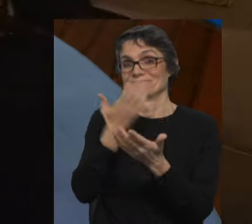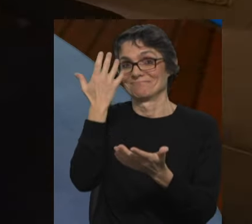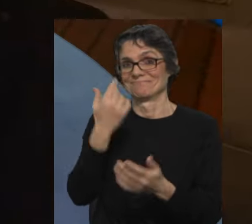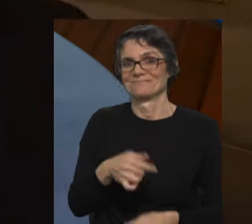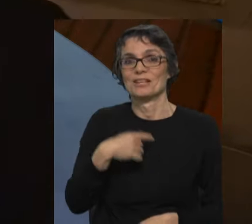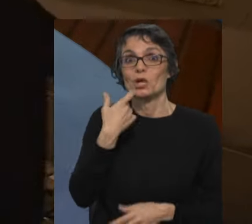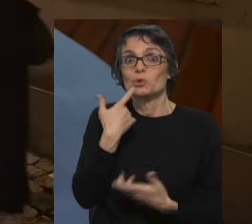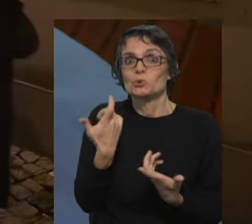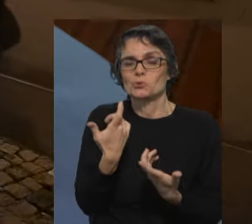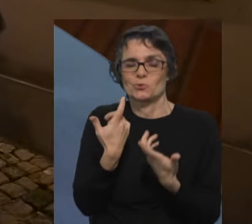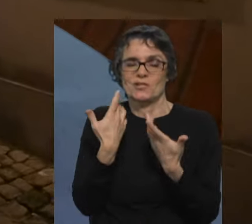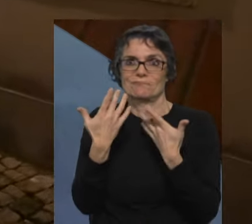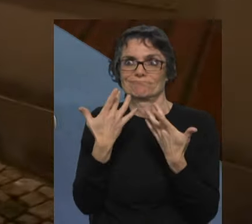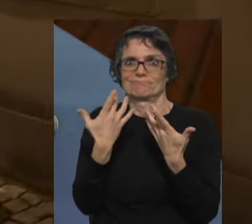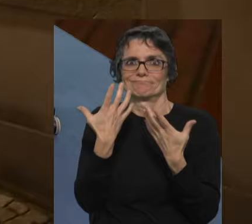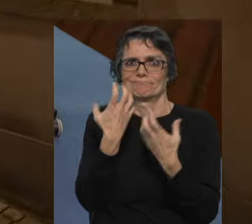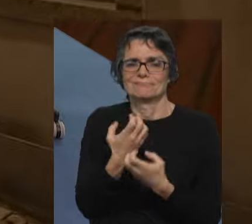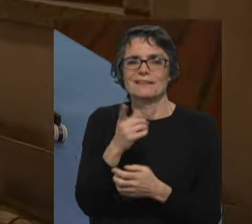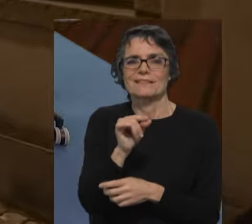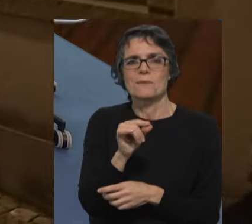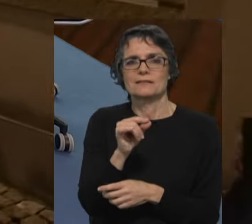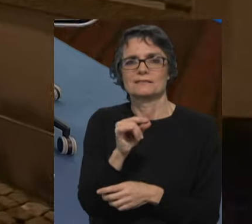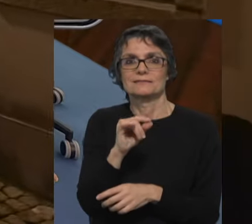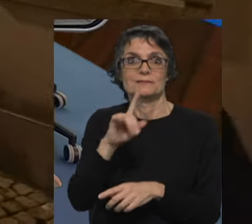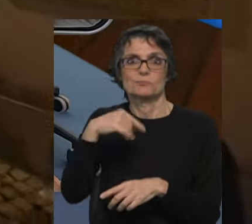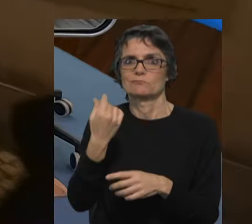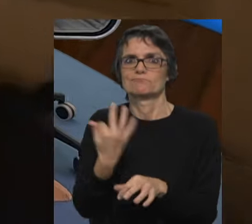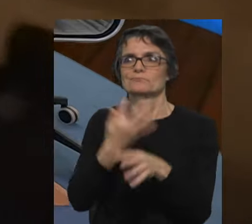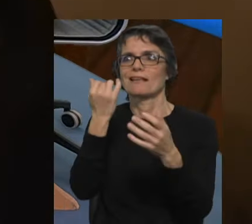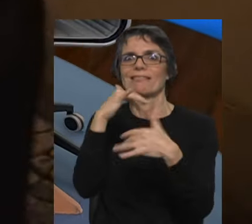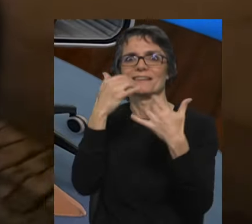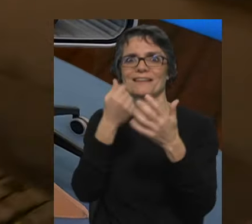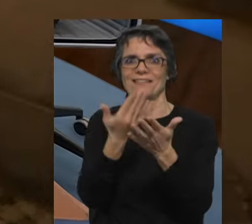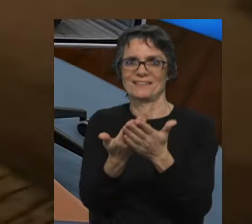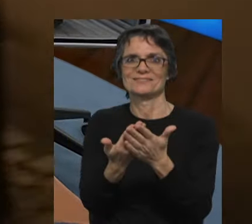esta carga dramática digamos assim rompe em alegria depois